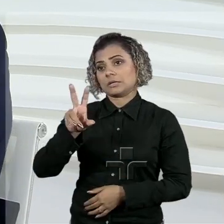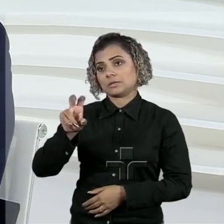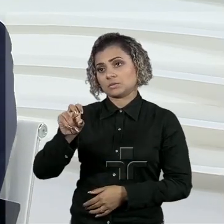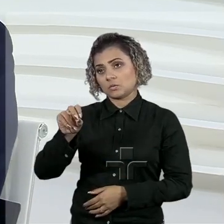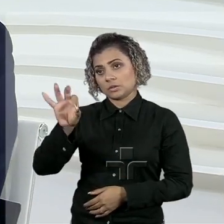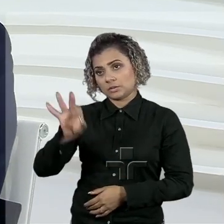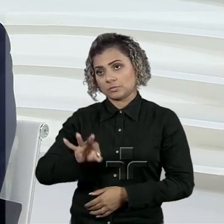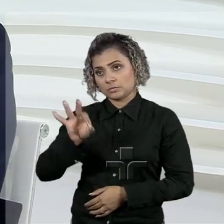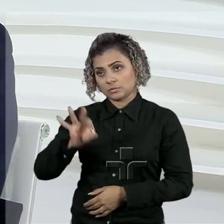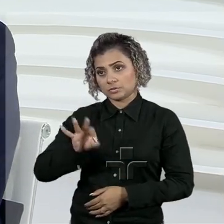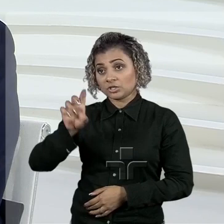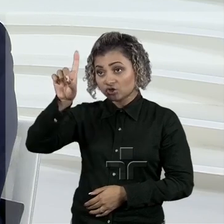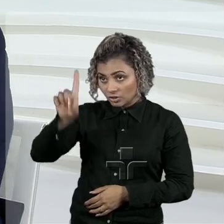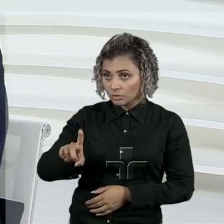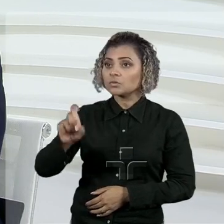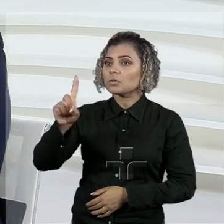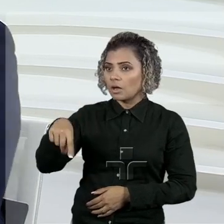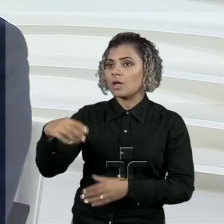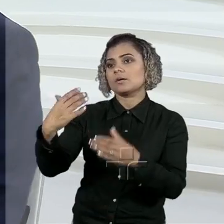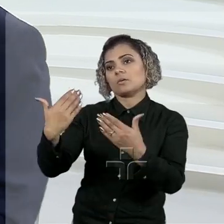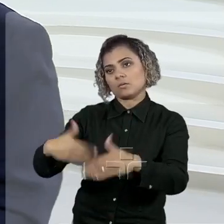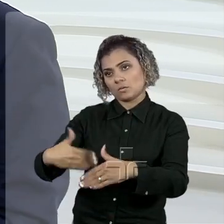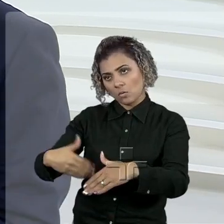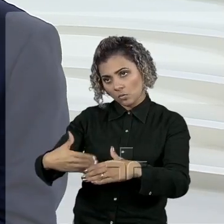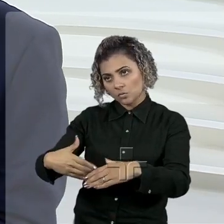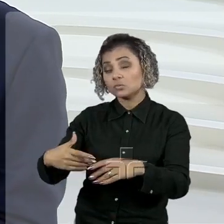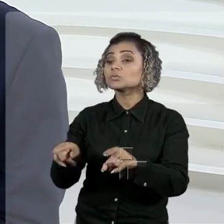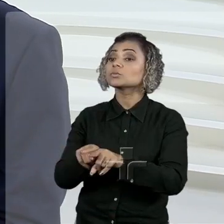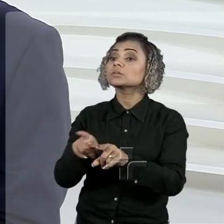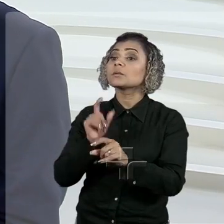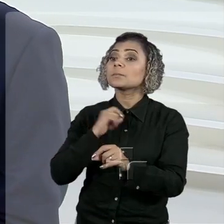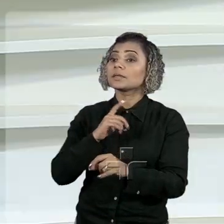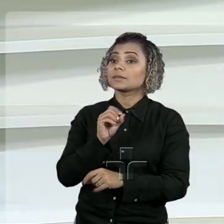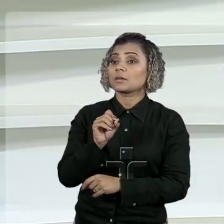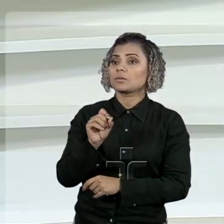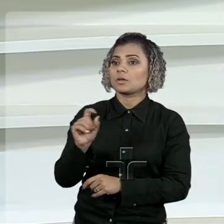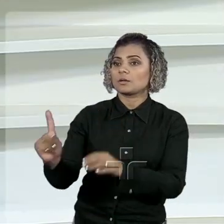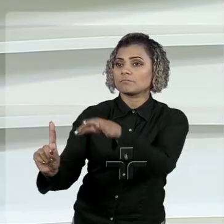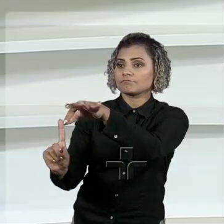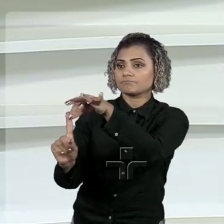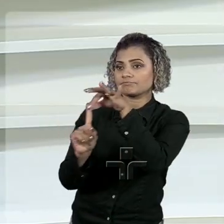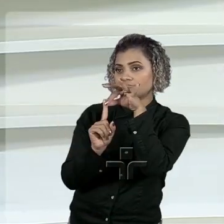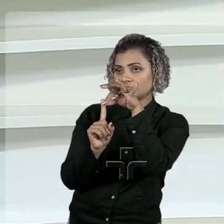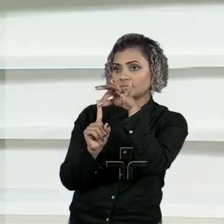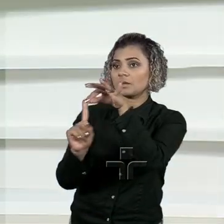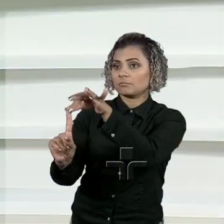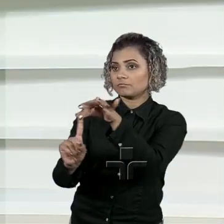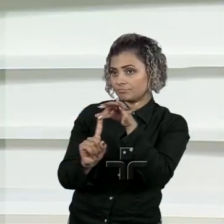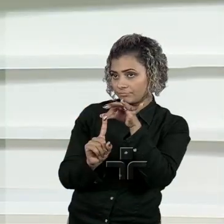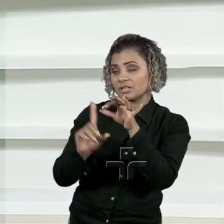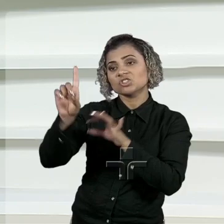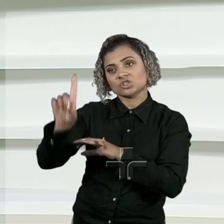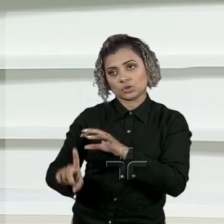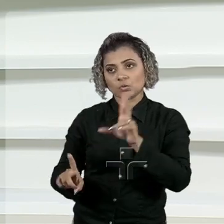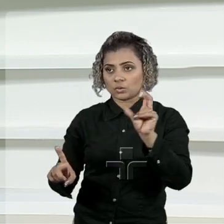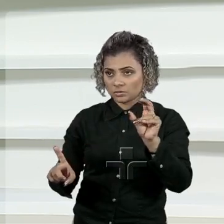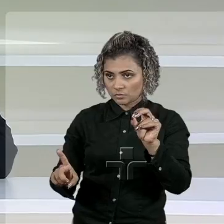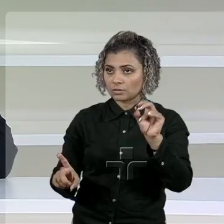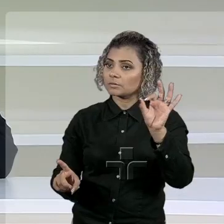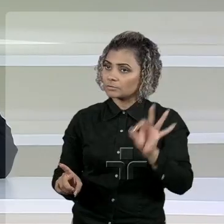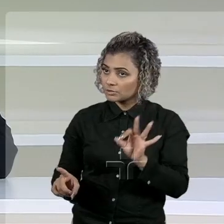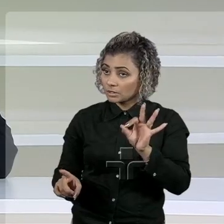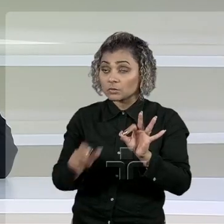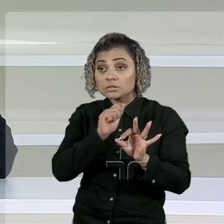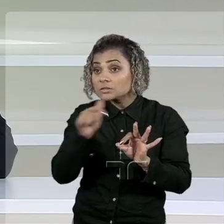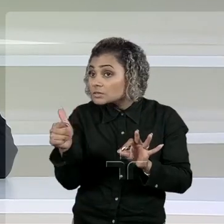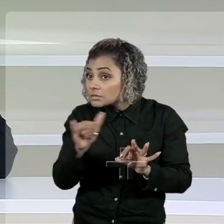dos diretores concursados e uma parte do que a gente chama de designados. Os designados são, enquanto não há o concurso